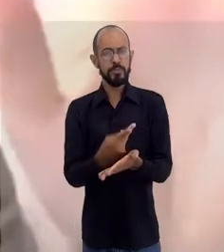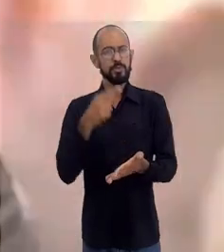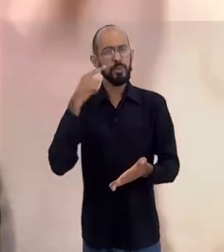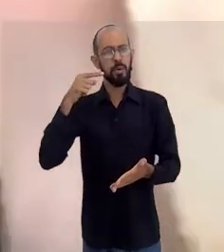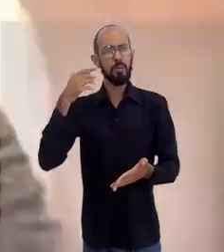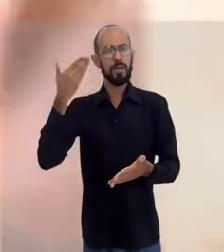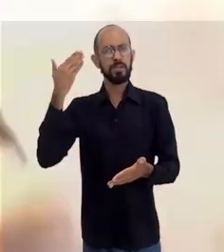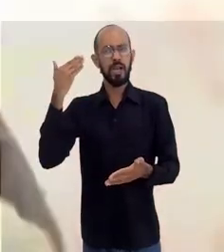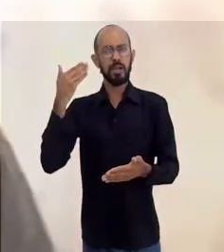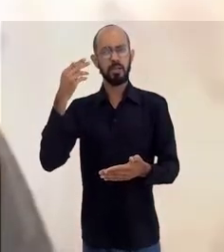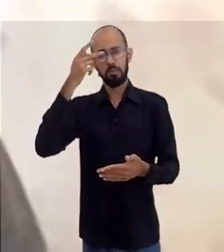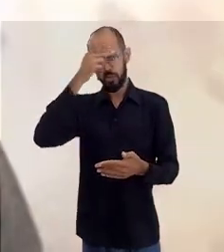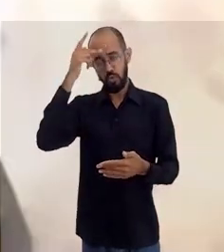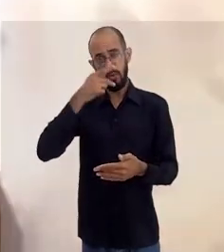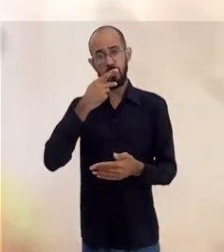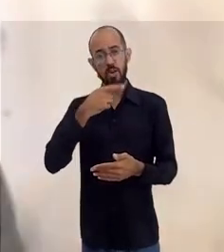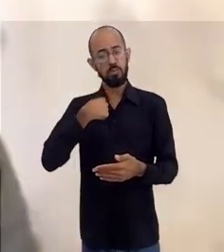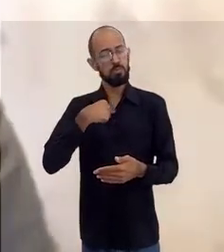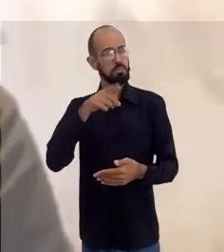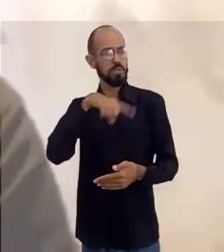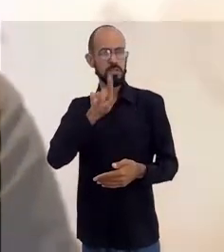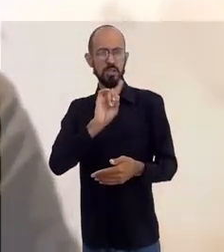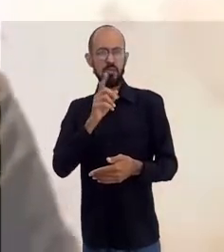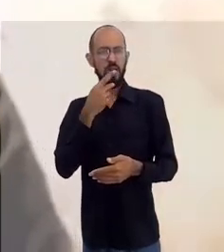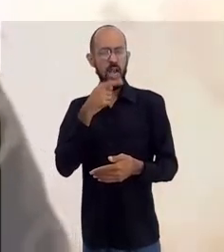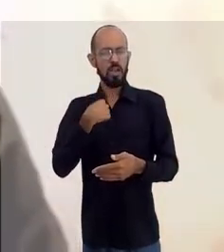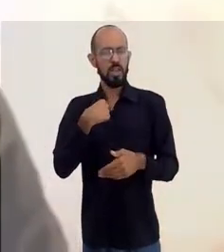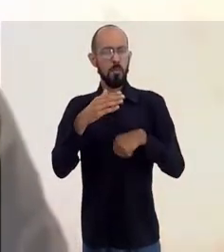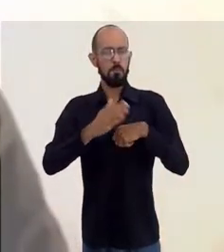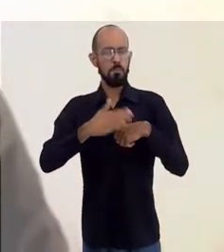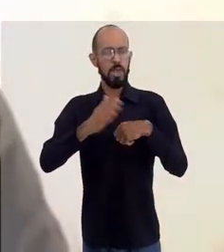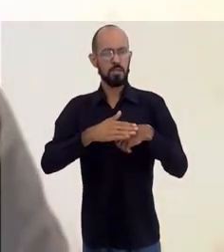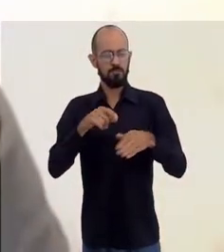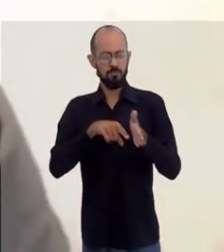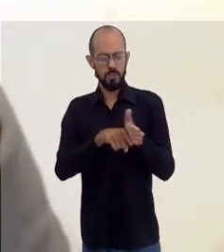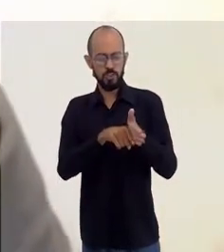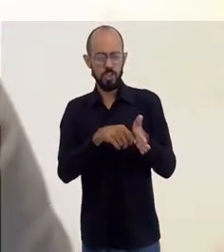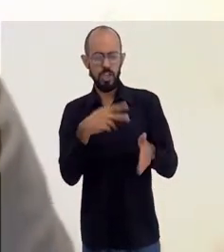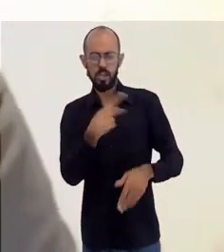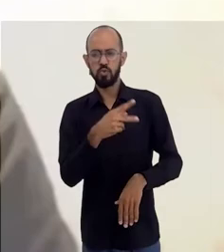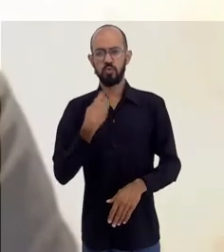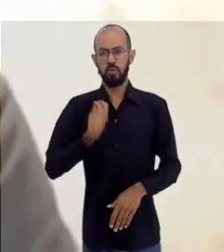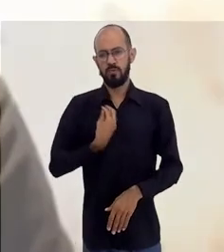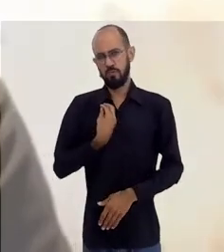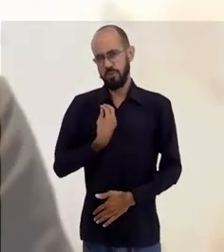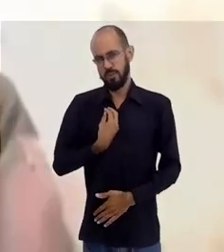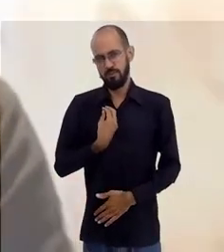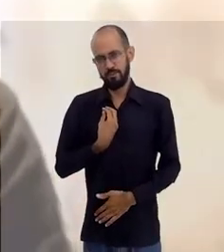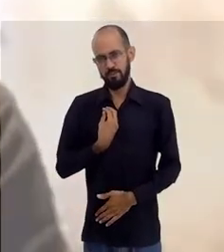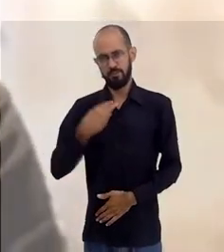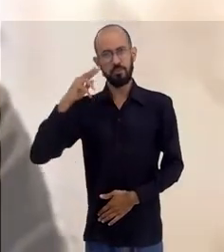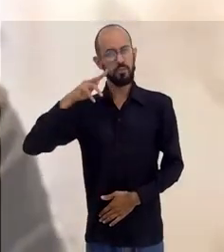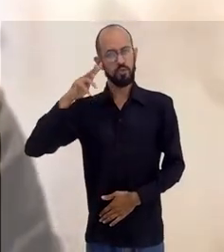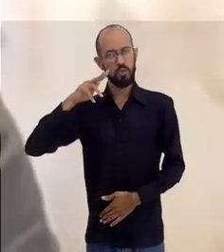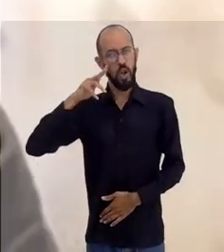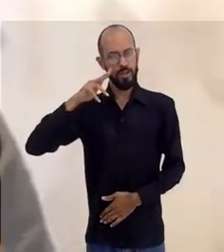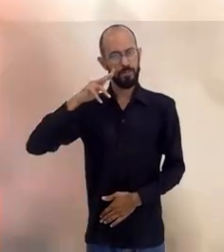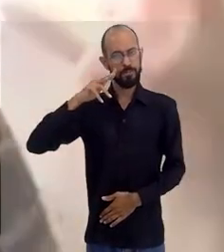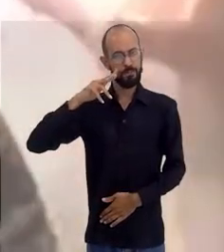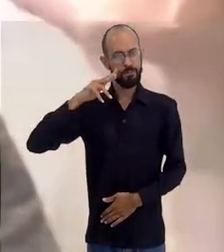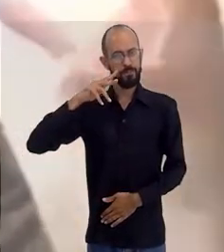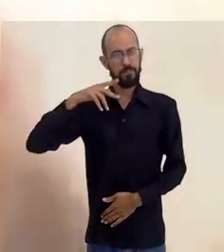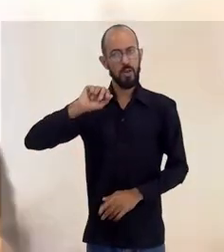não precisa nem falar porque eu investiguei a sua história e fiquei muito confortável de ajudar pelo celular então é isso que eu